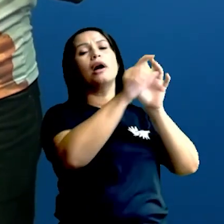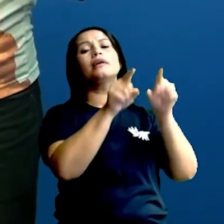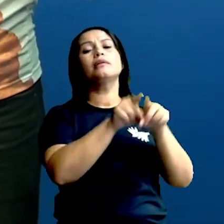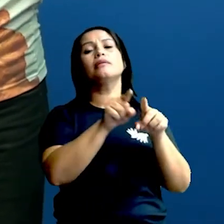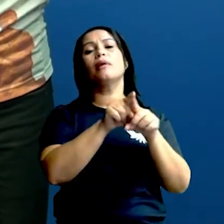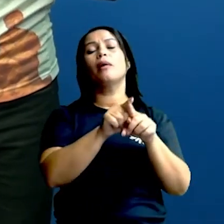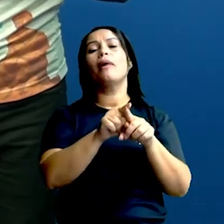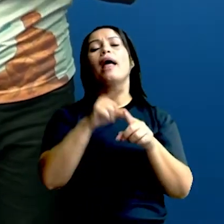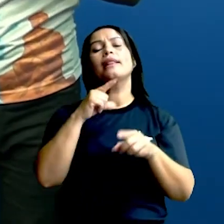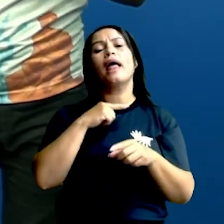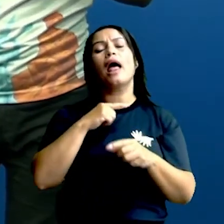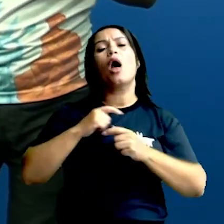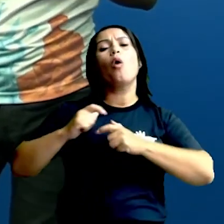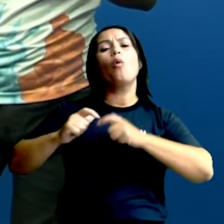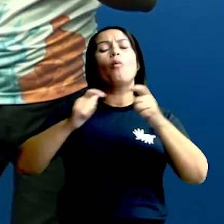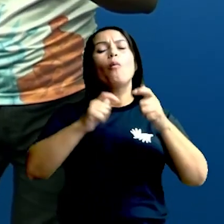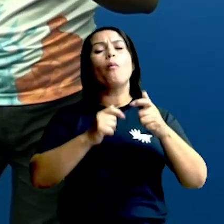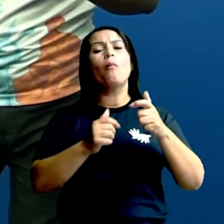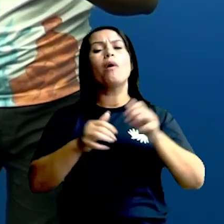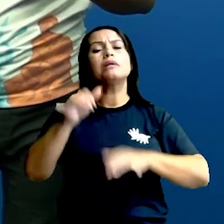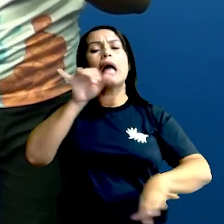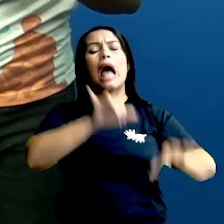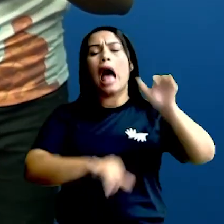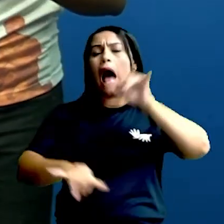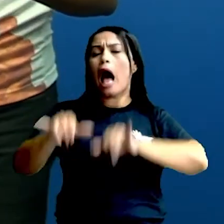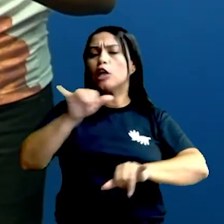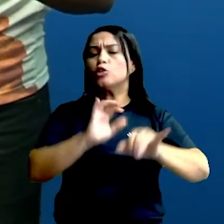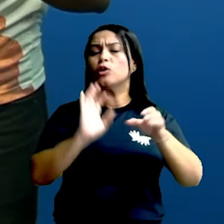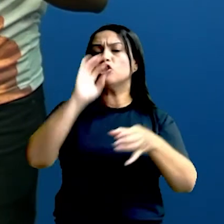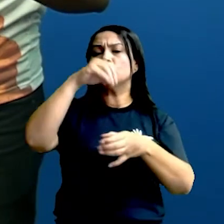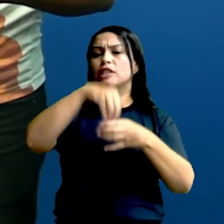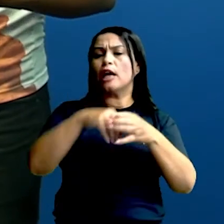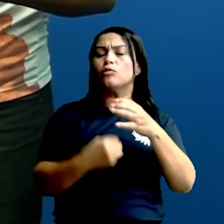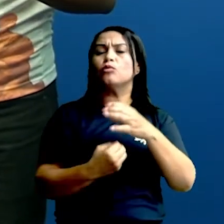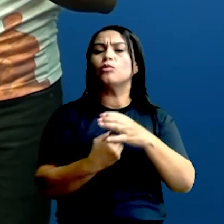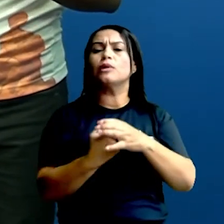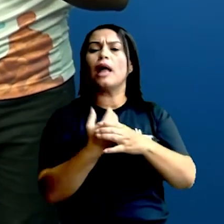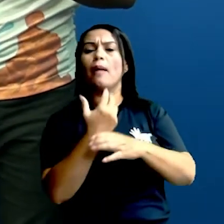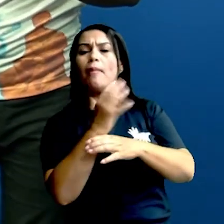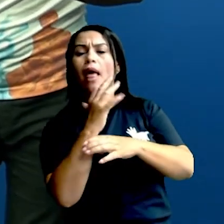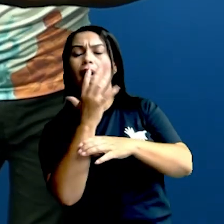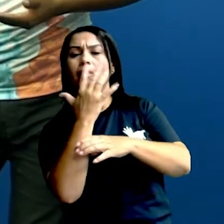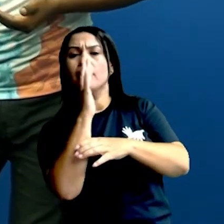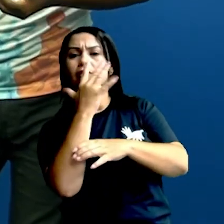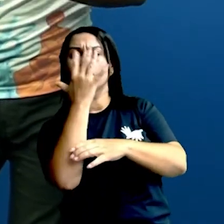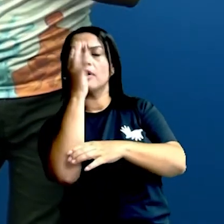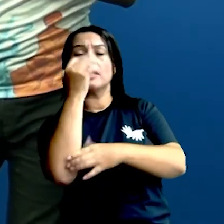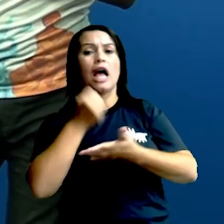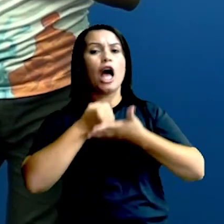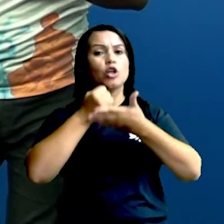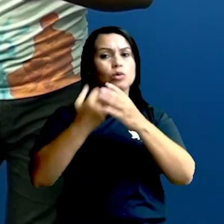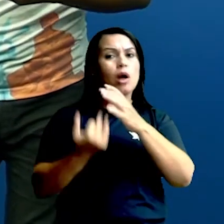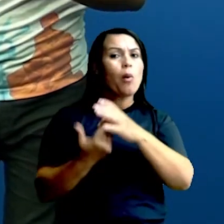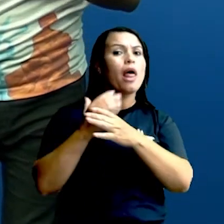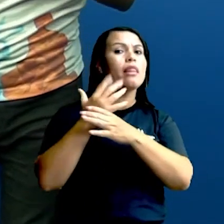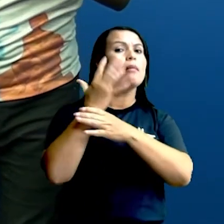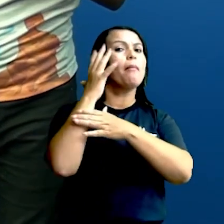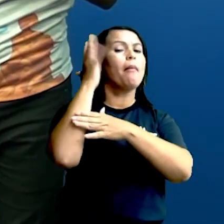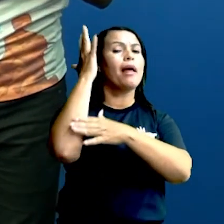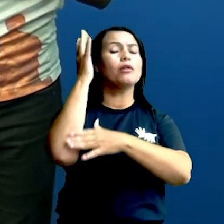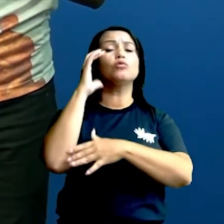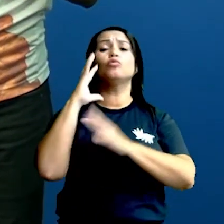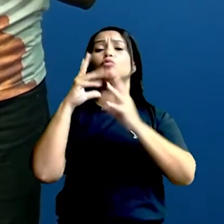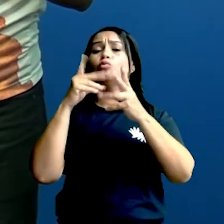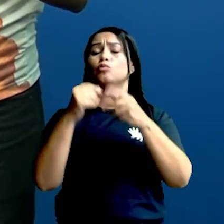planta e reações químicas que acontecem dentro da planta que favorecem o crescimento dela. Tudo isso transportado